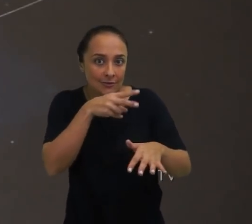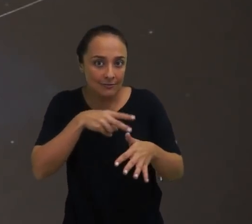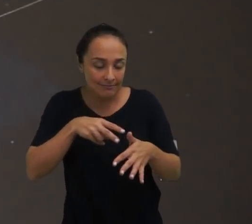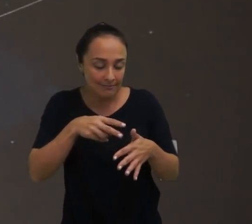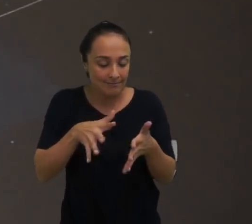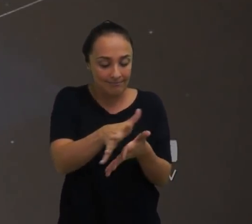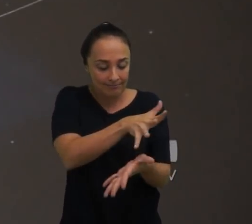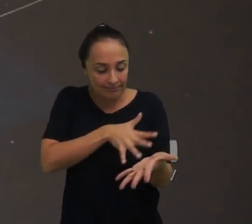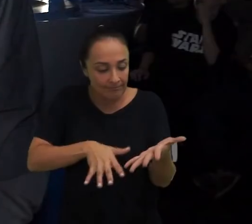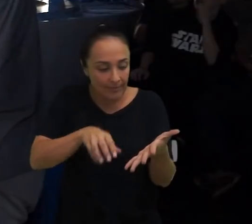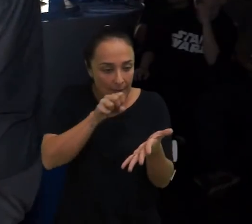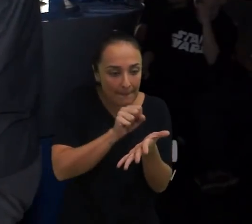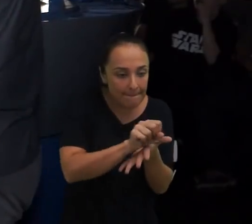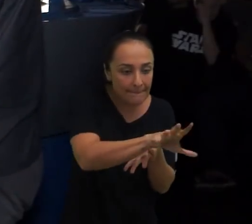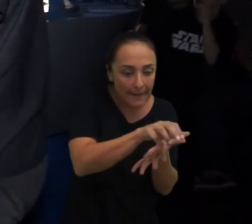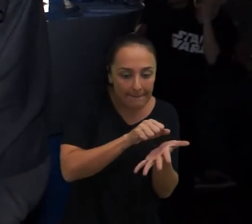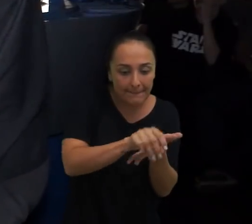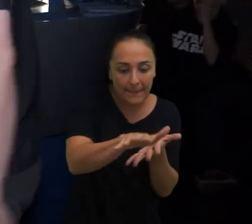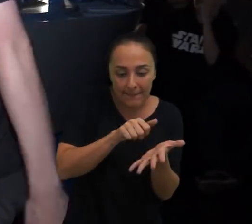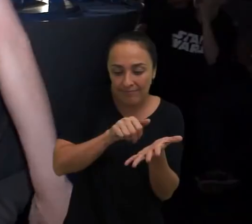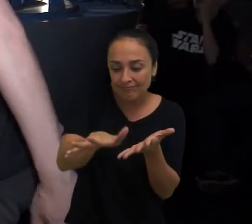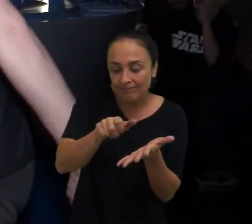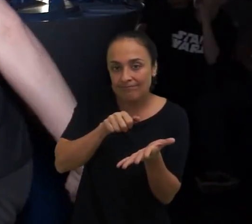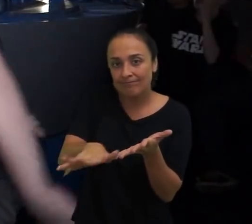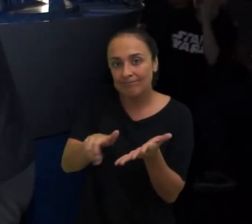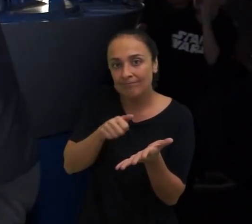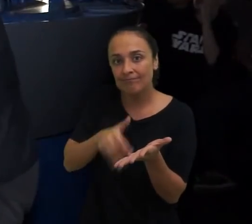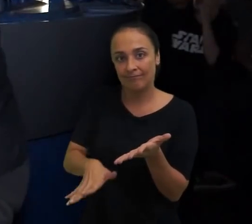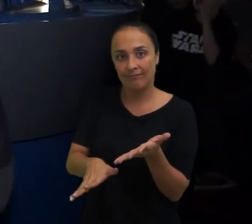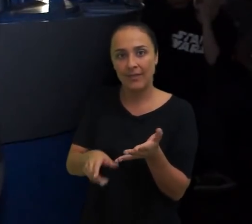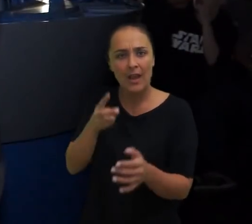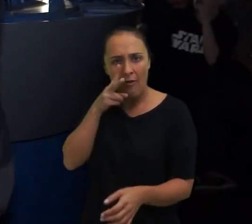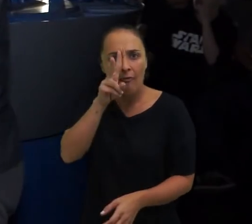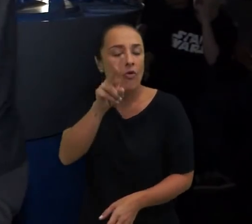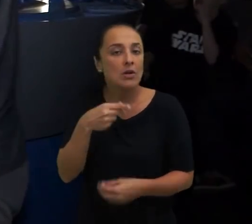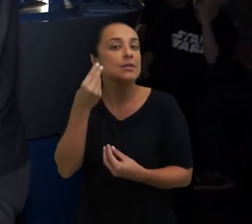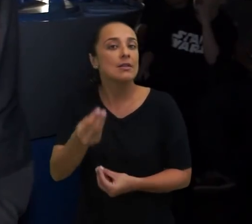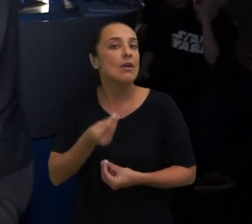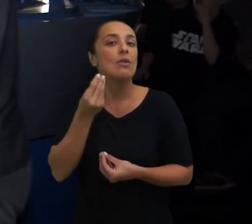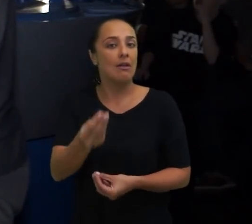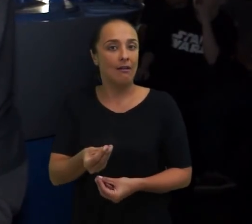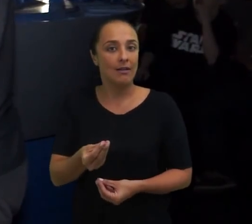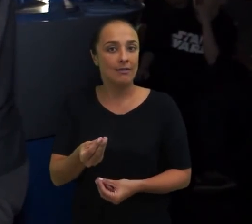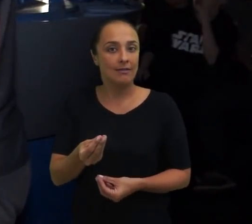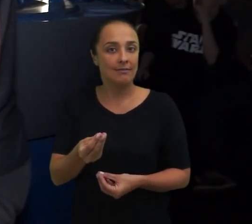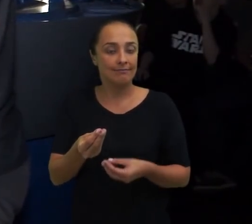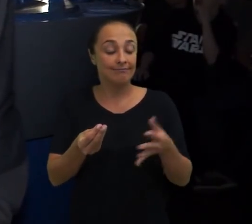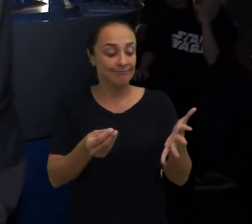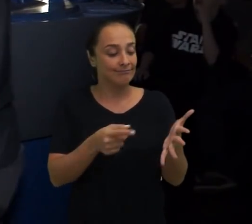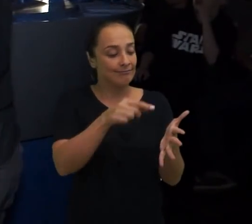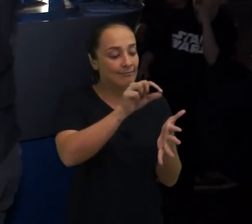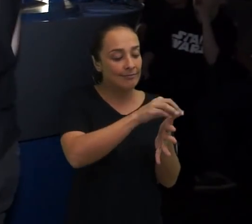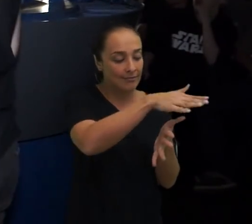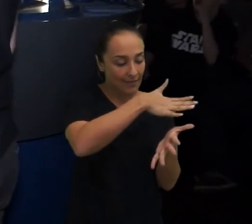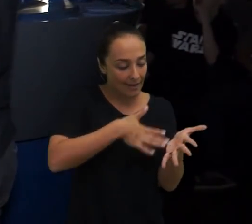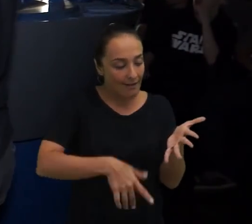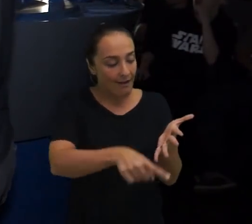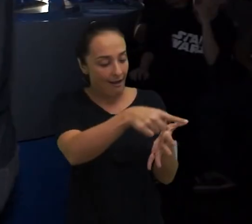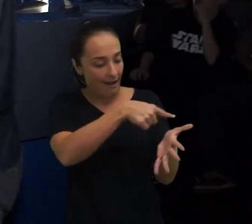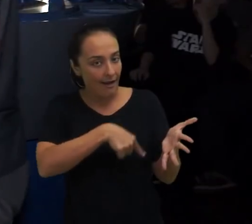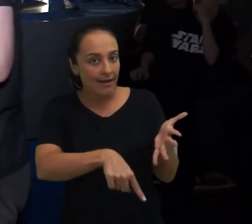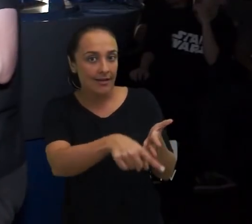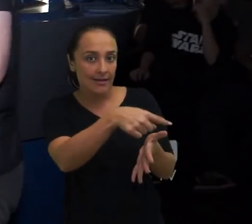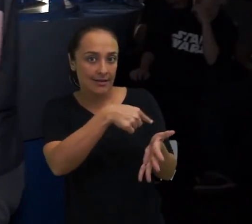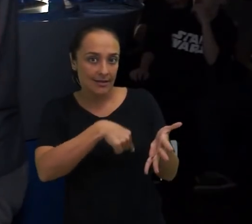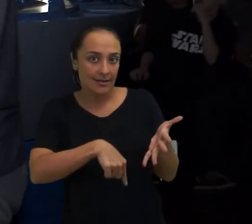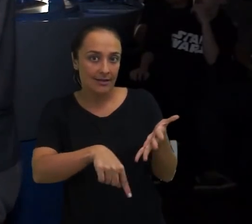acreção vai ser acelerado. Aí, claro, esse material ele vai encontrar material na galáxia pela frente. Talvez